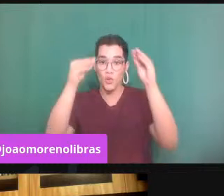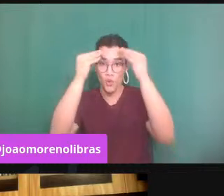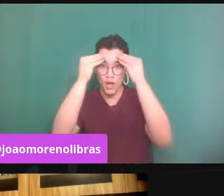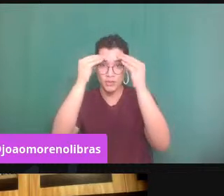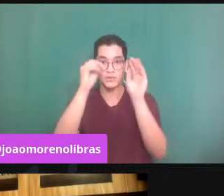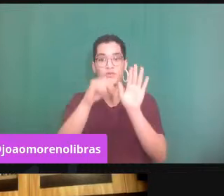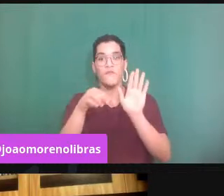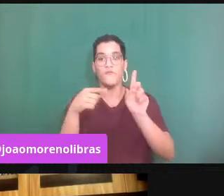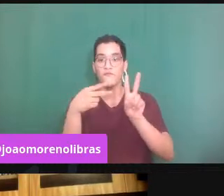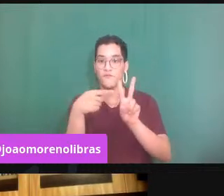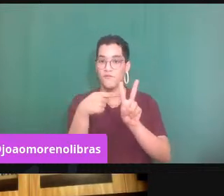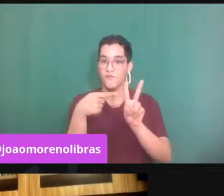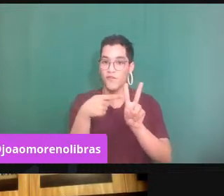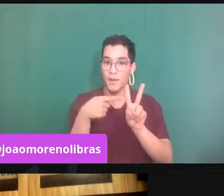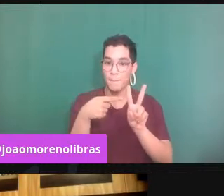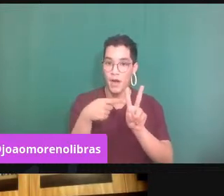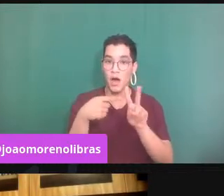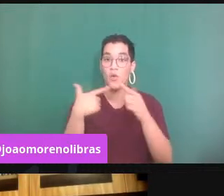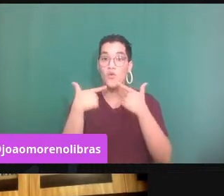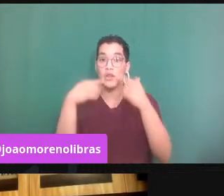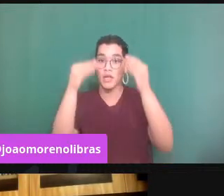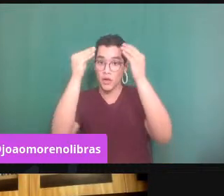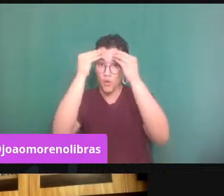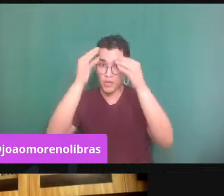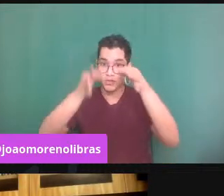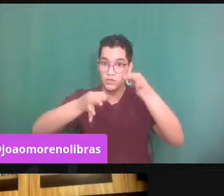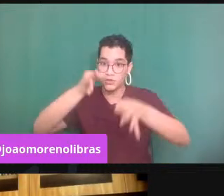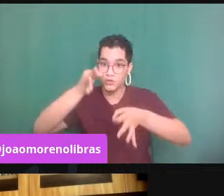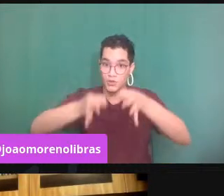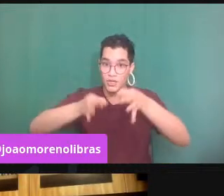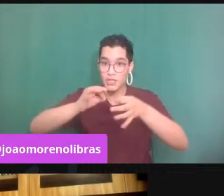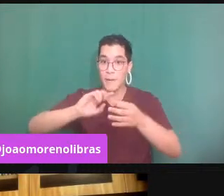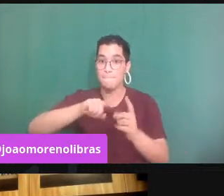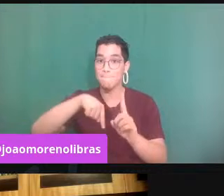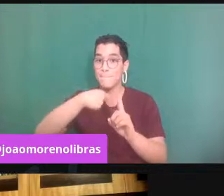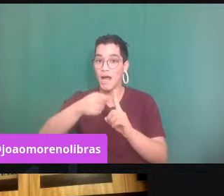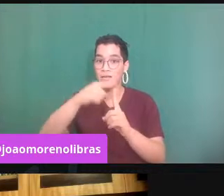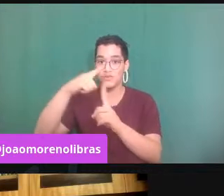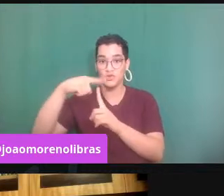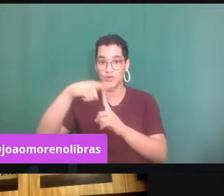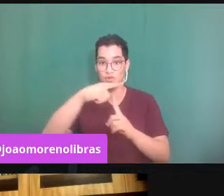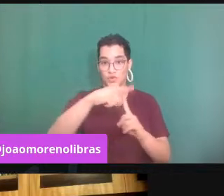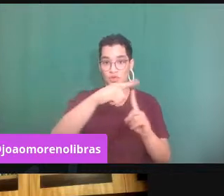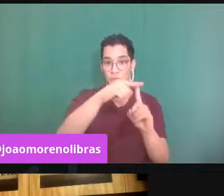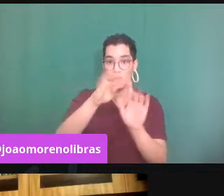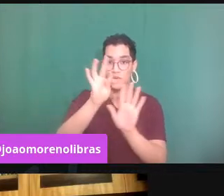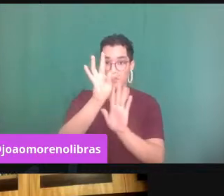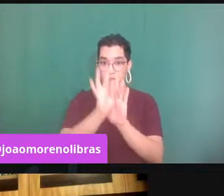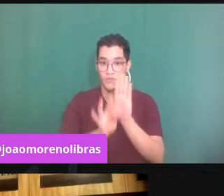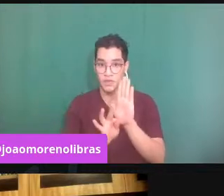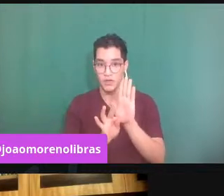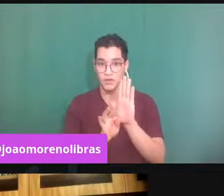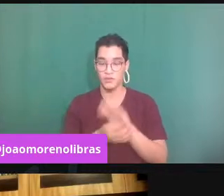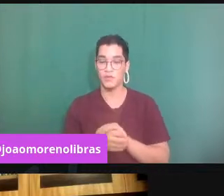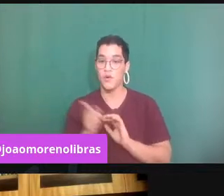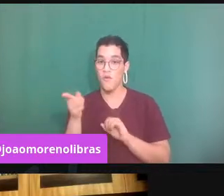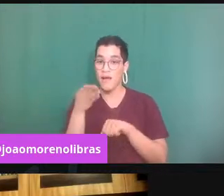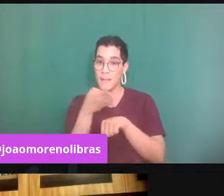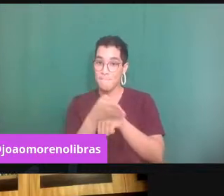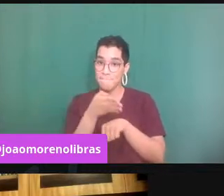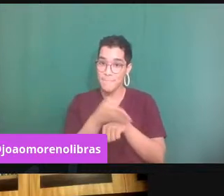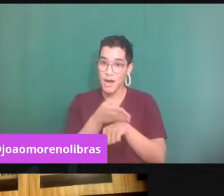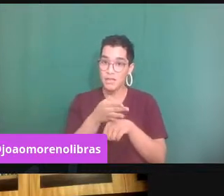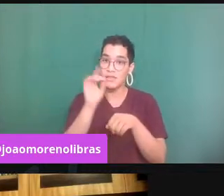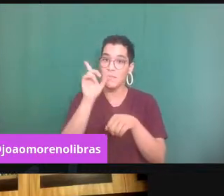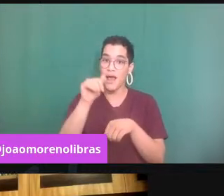e tipologia e gêneros textuais. Ela é líder do grupo de pesquisa Texto, Escrita e Leitura, CNPq